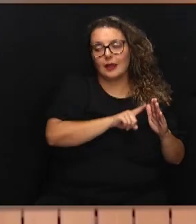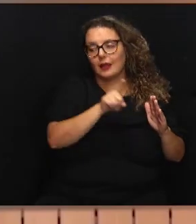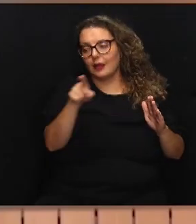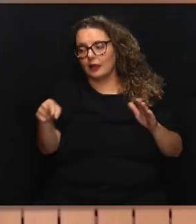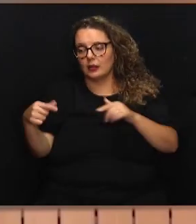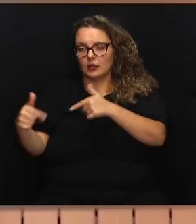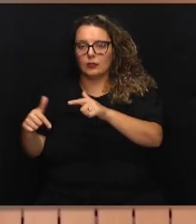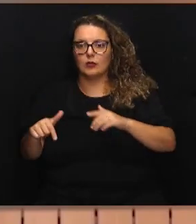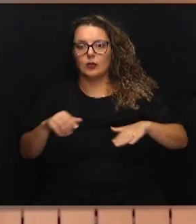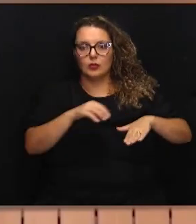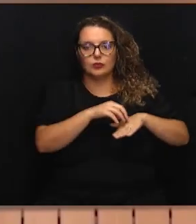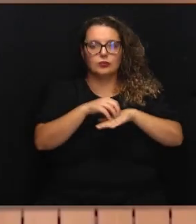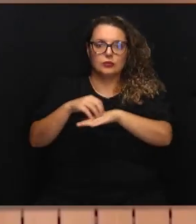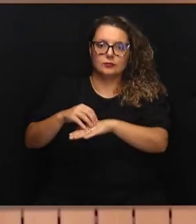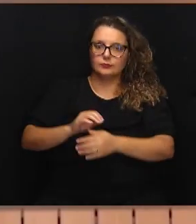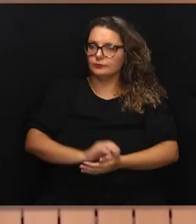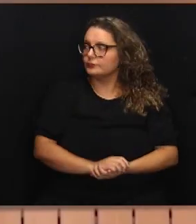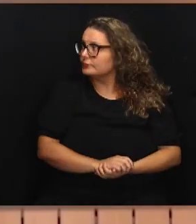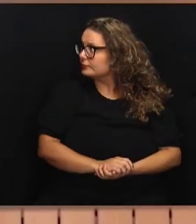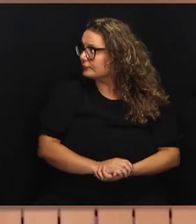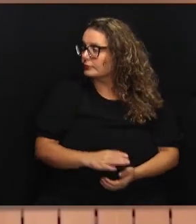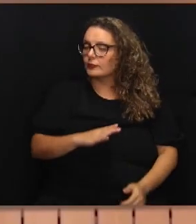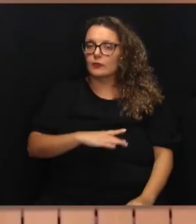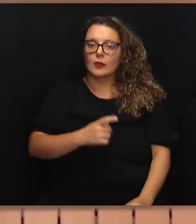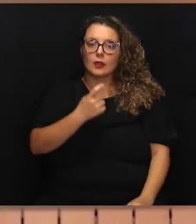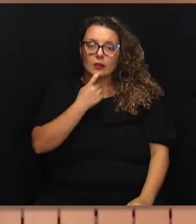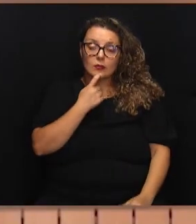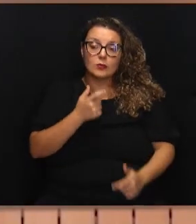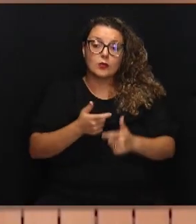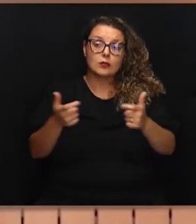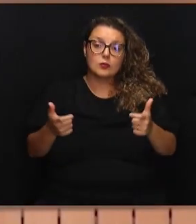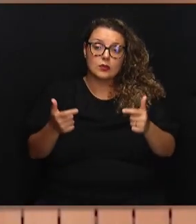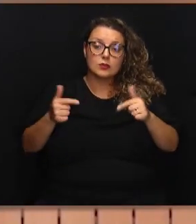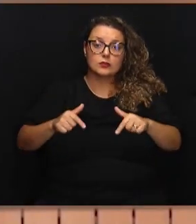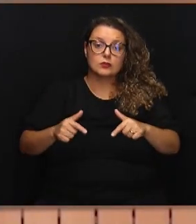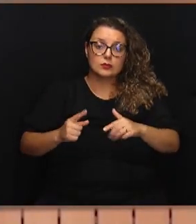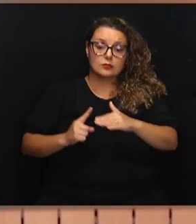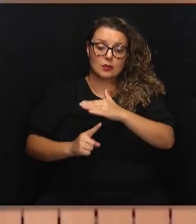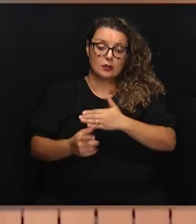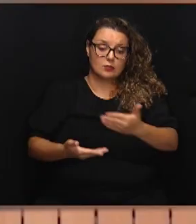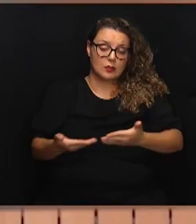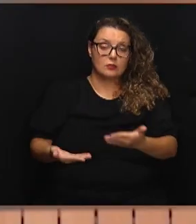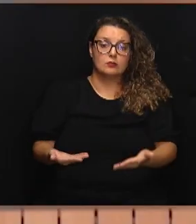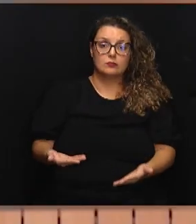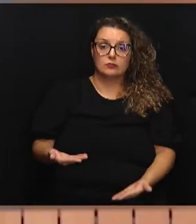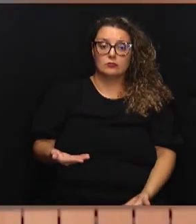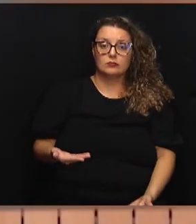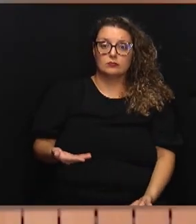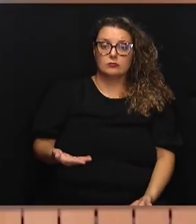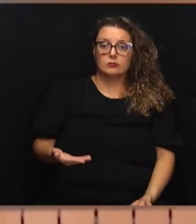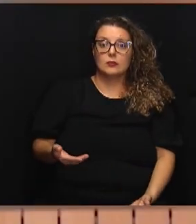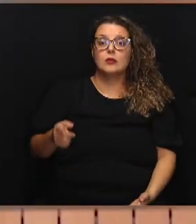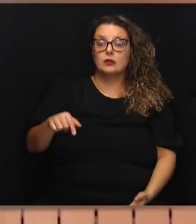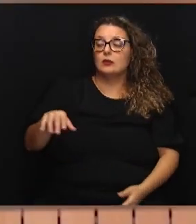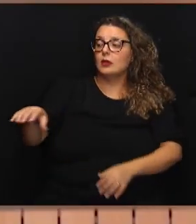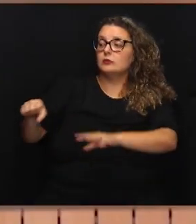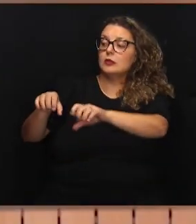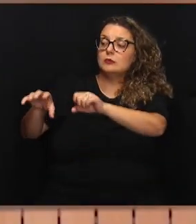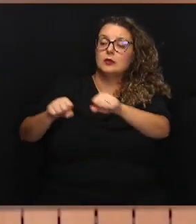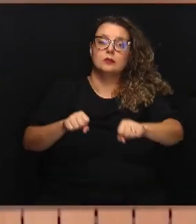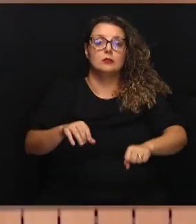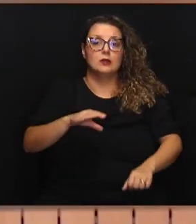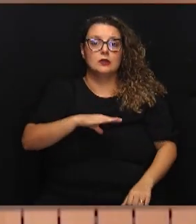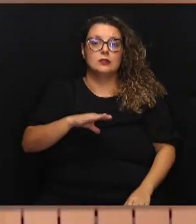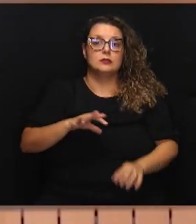local de trabalho. Campinas virou um grande polo de prestador de serviço que, essencialmente, vai buscar nessas cidades da periferia essa